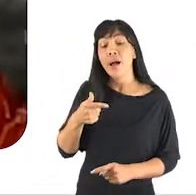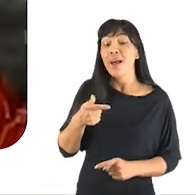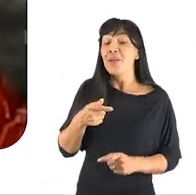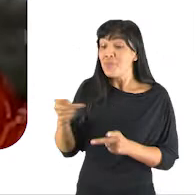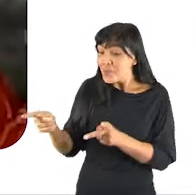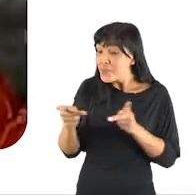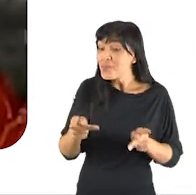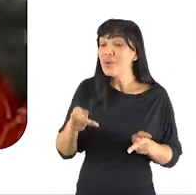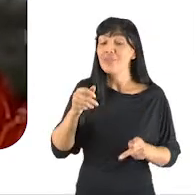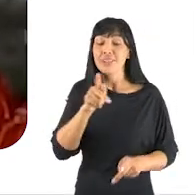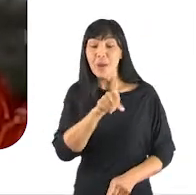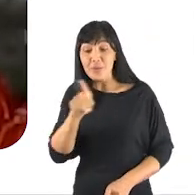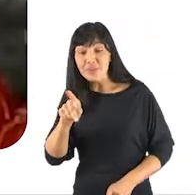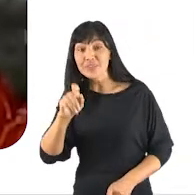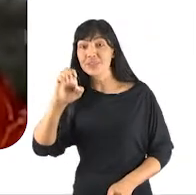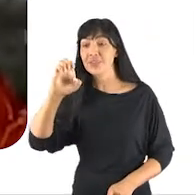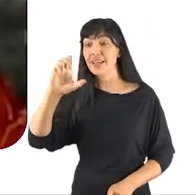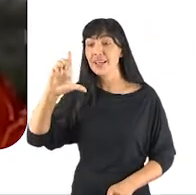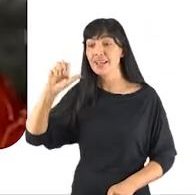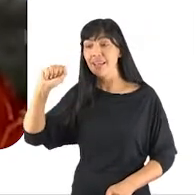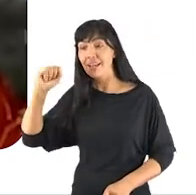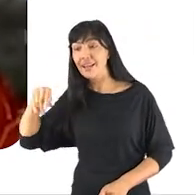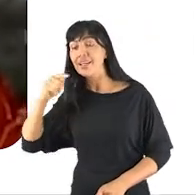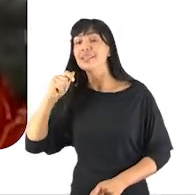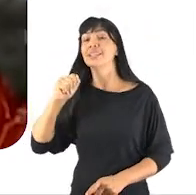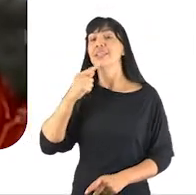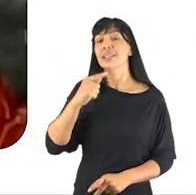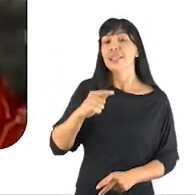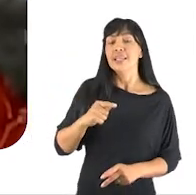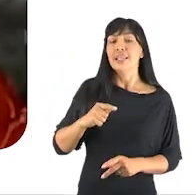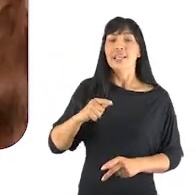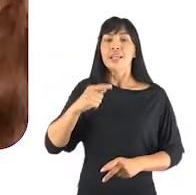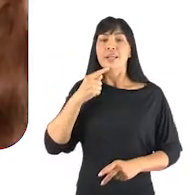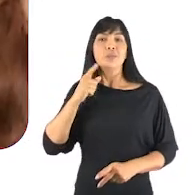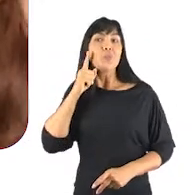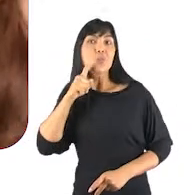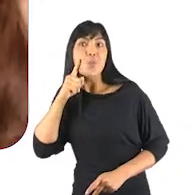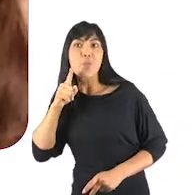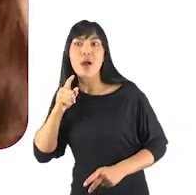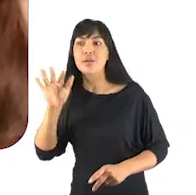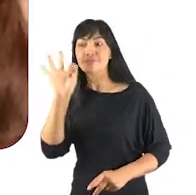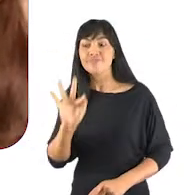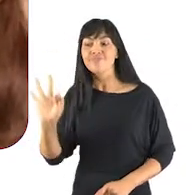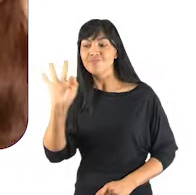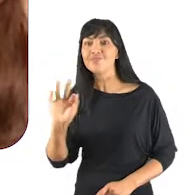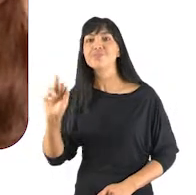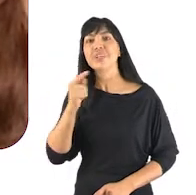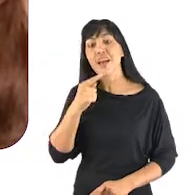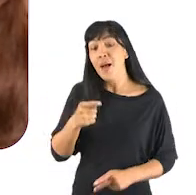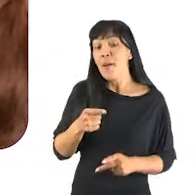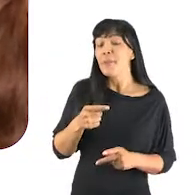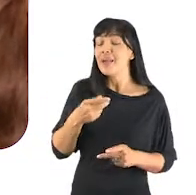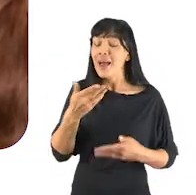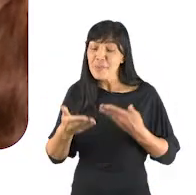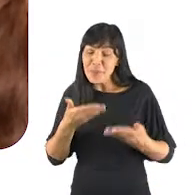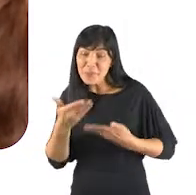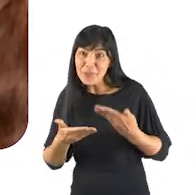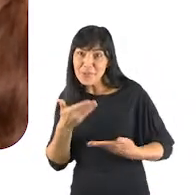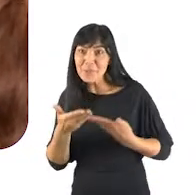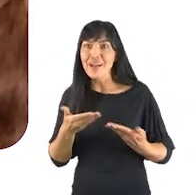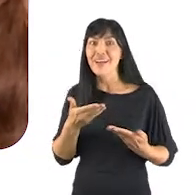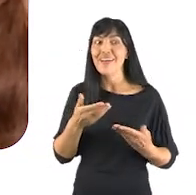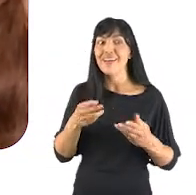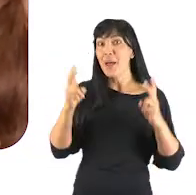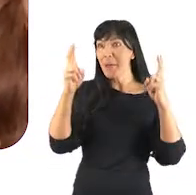uma convidada, a professora Elaine, da Universidade de Sherbrooke, no Canadá, para conversar um pouquinho sobre